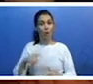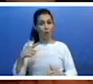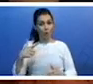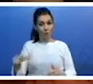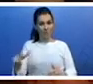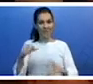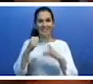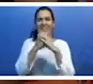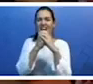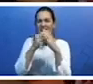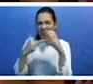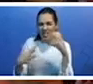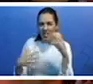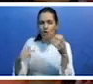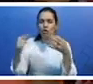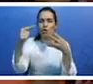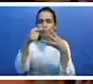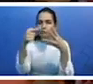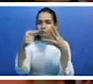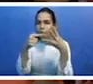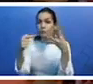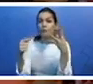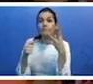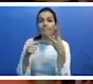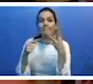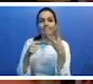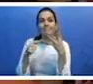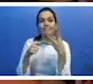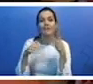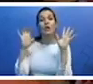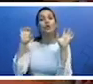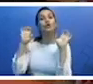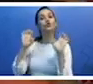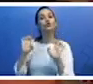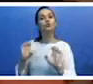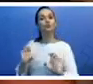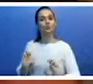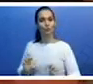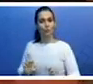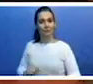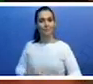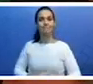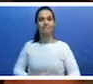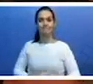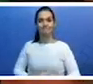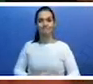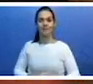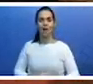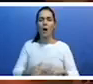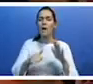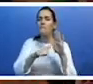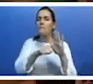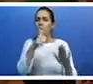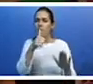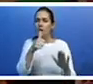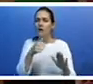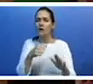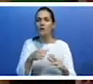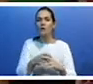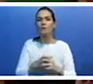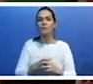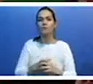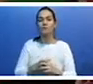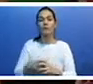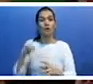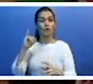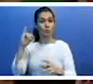Outra, ele apresenta uma estrutura. O texto informativo tem uma estrutura, crianças. Primeiro vem a introdução